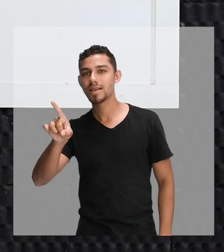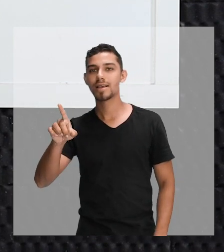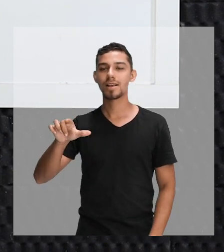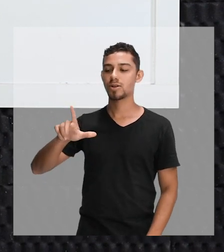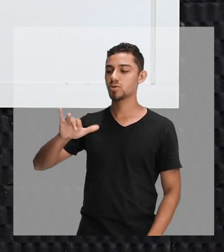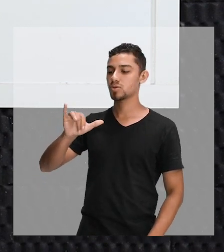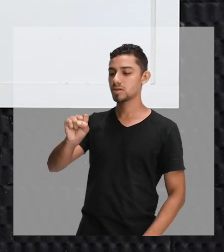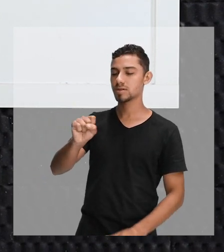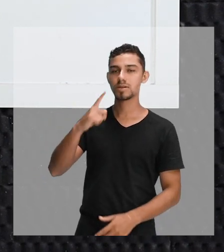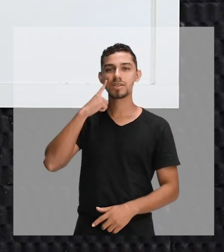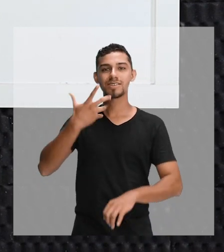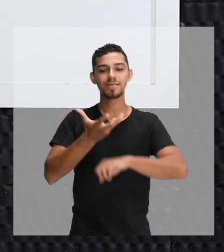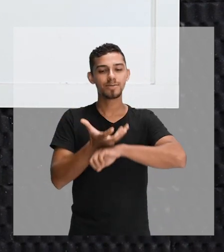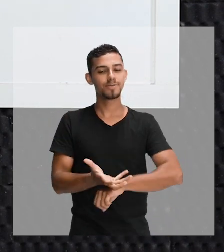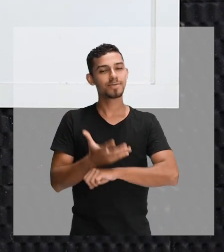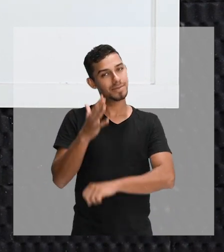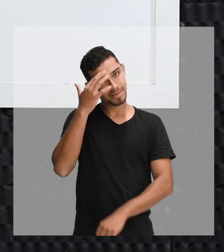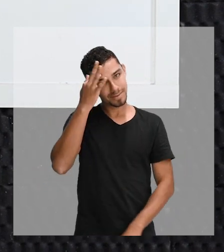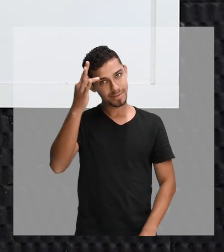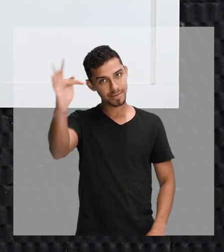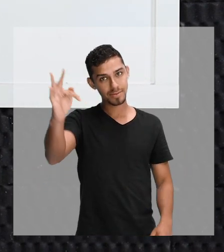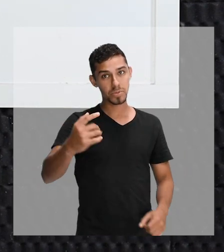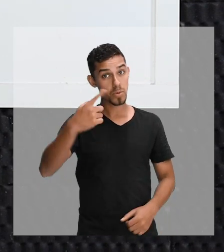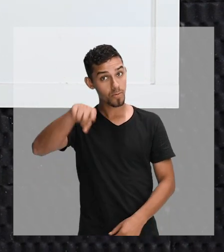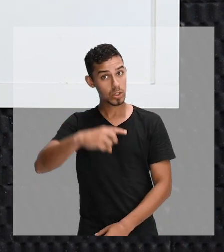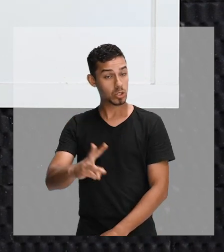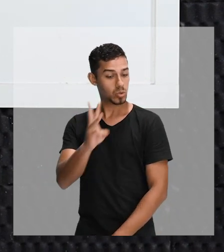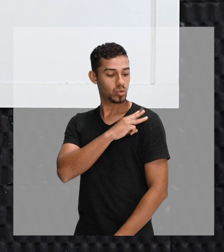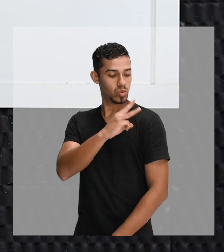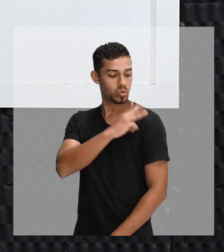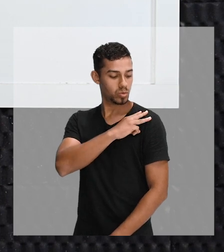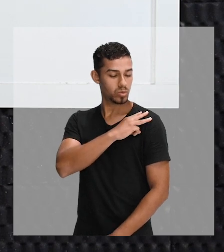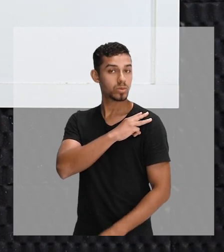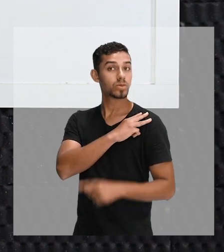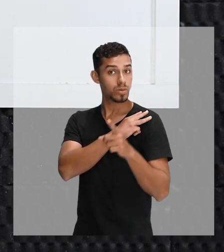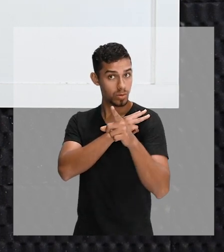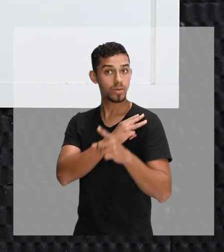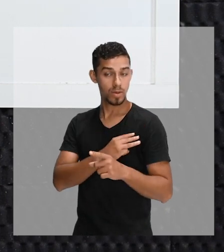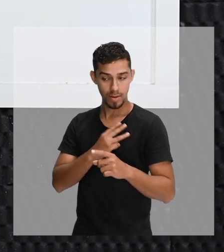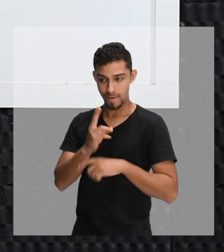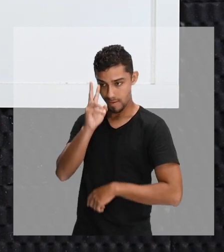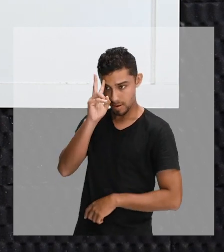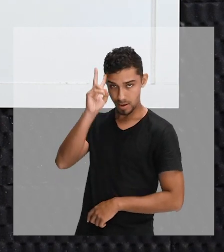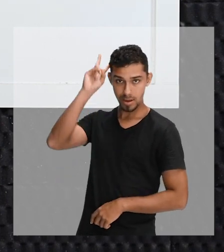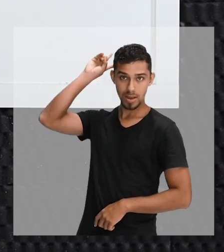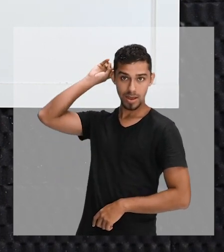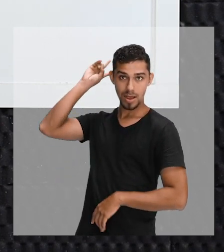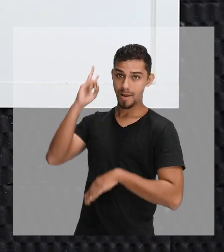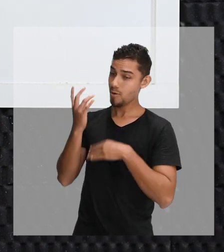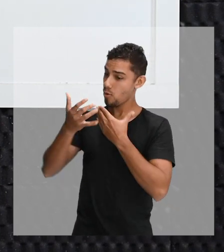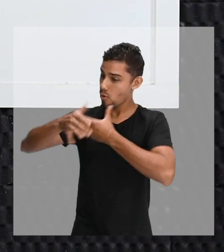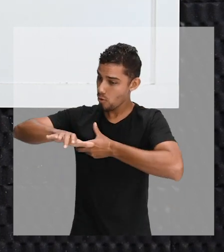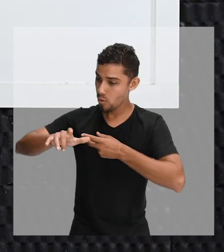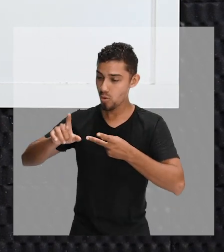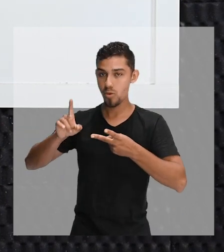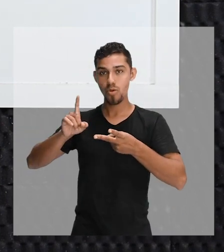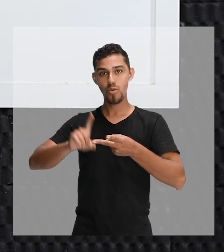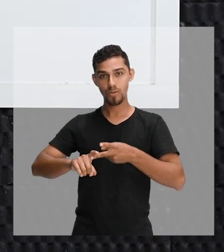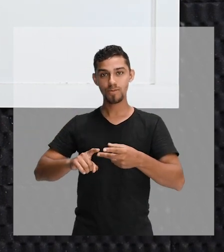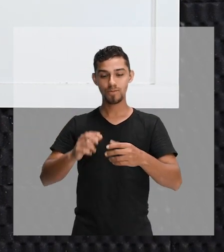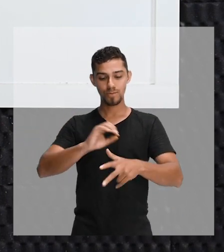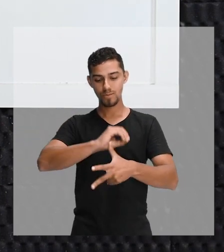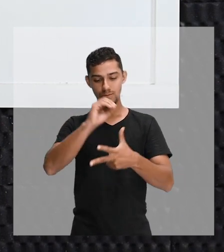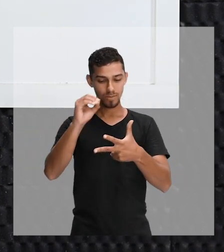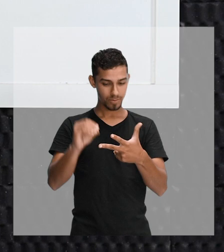conhecimentos de filosofia. E você, principalmente você do terceiro ano, que vai fazer o vestibular, tem muita dica aqui bacana. Então, pega a